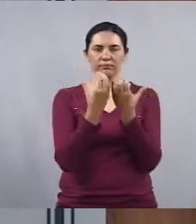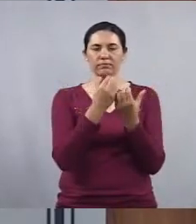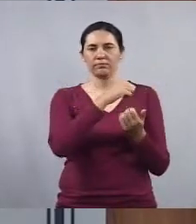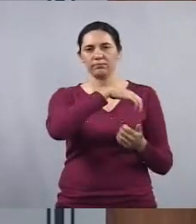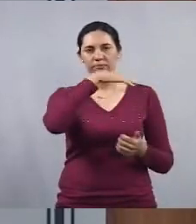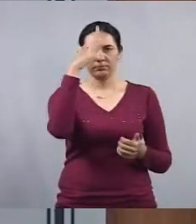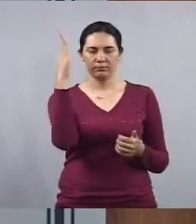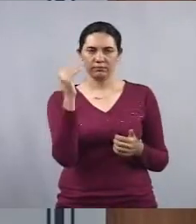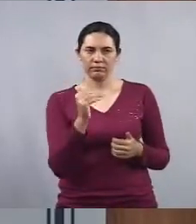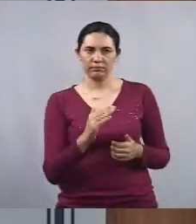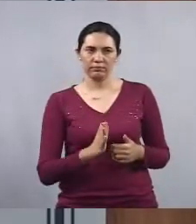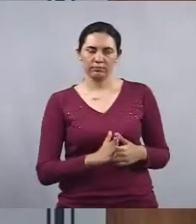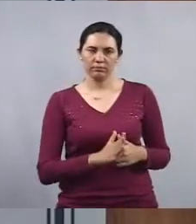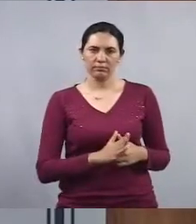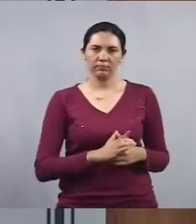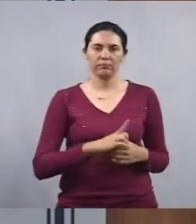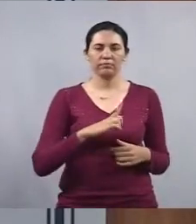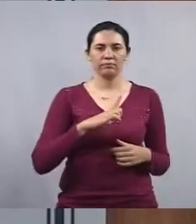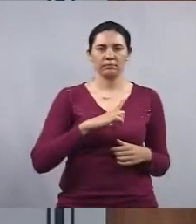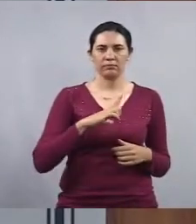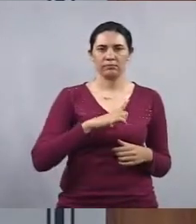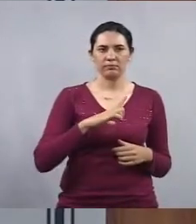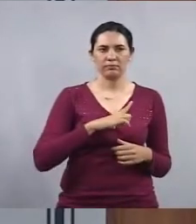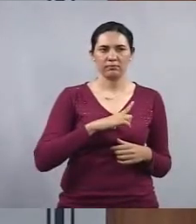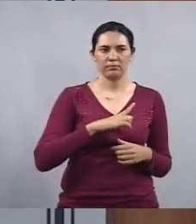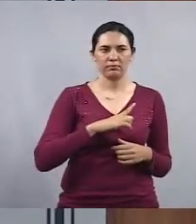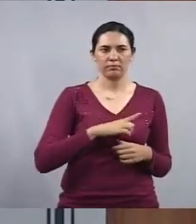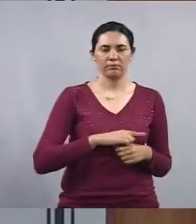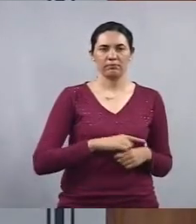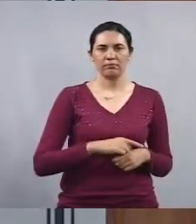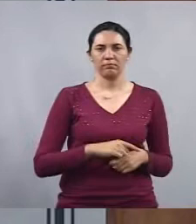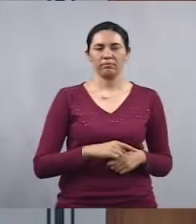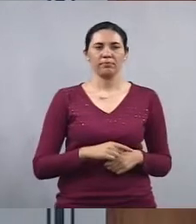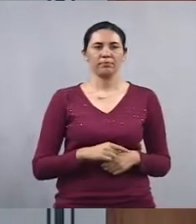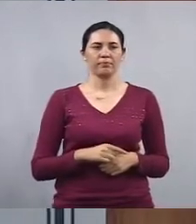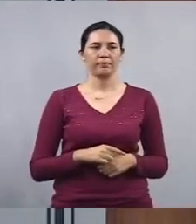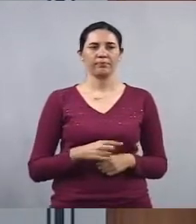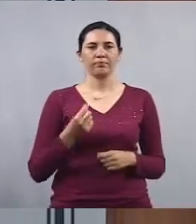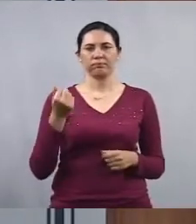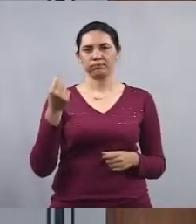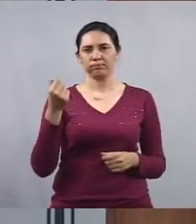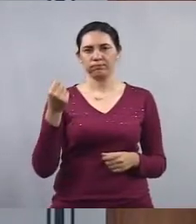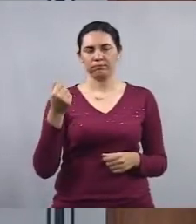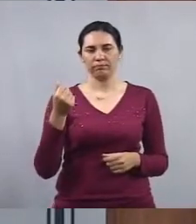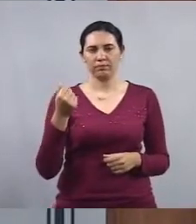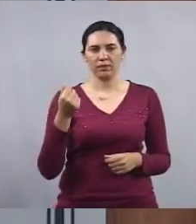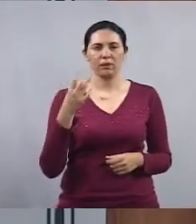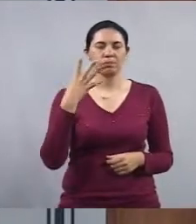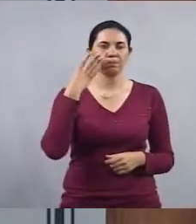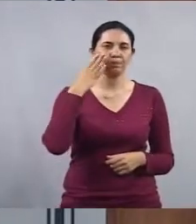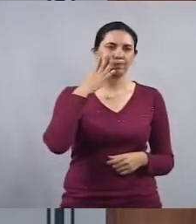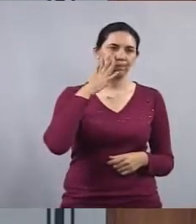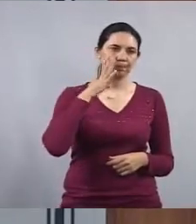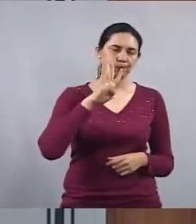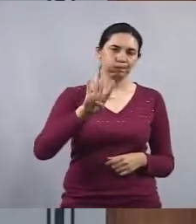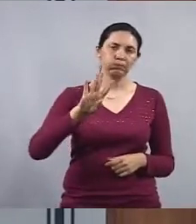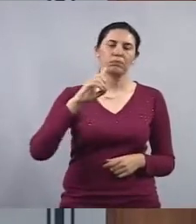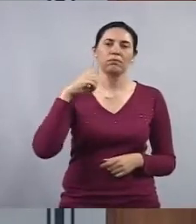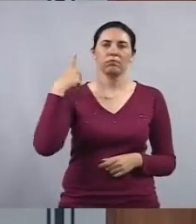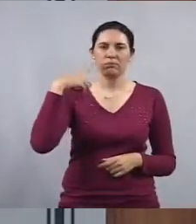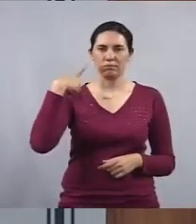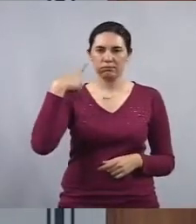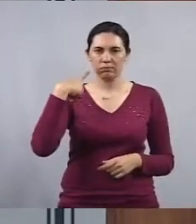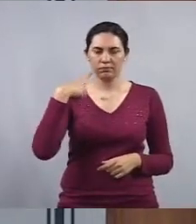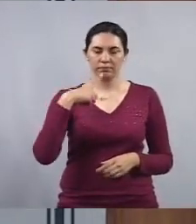o que tem seus grandes patrimônios E tem também deputados bilionários lá então